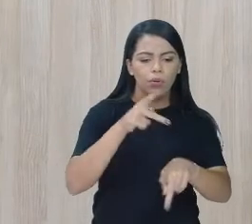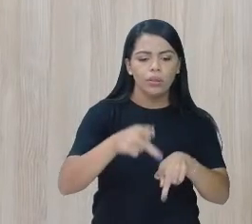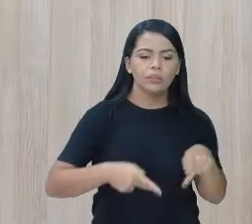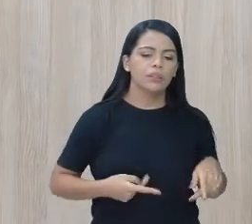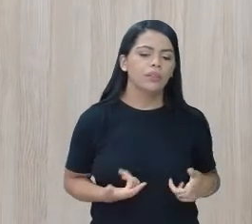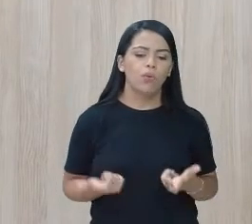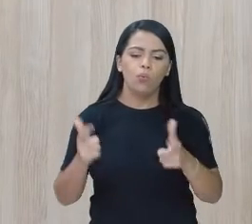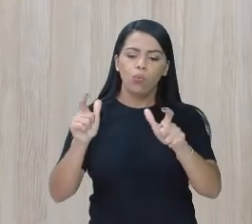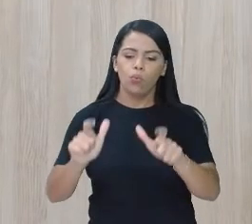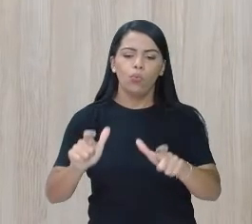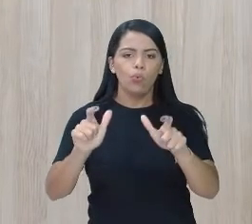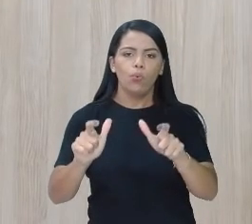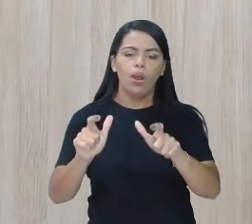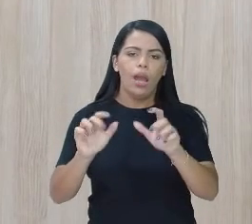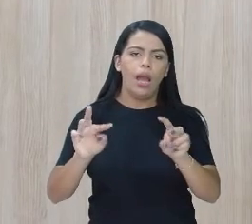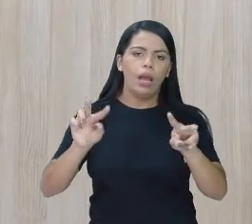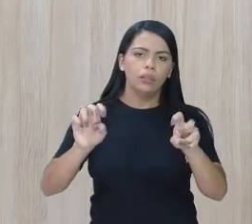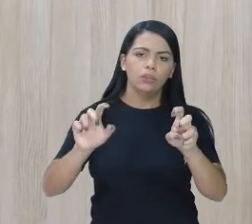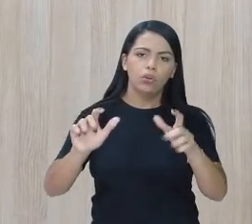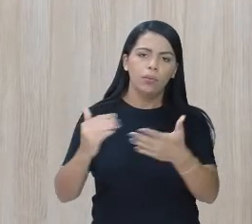determinado lugar, sobre determinada